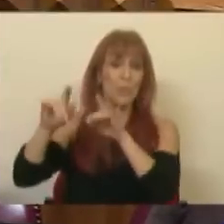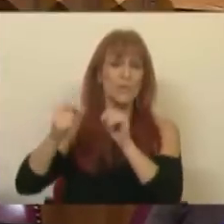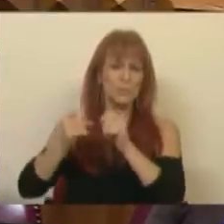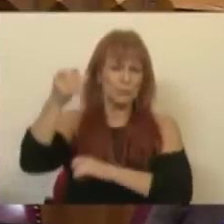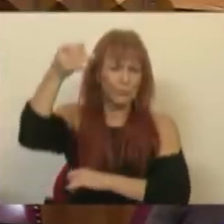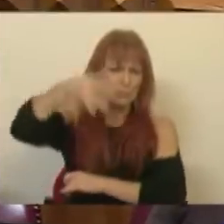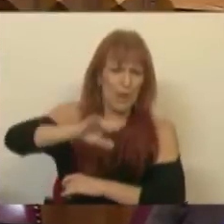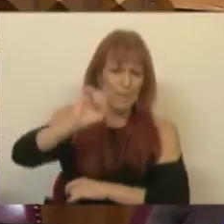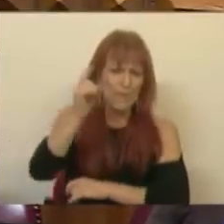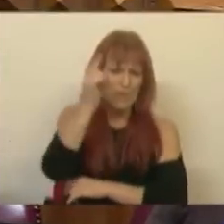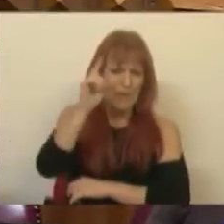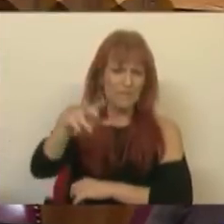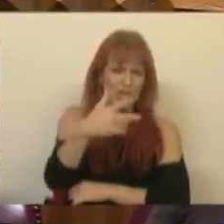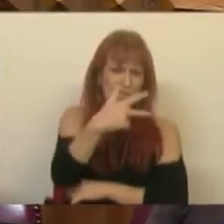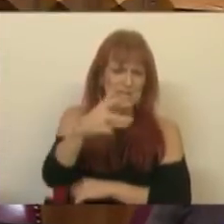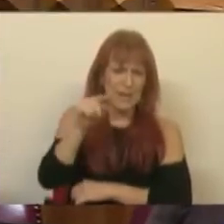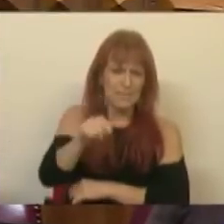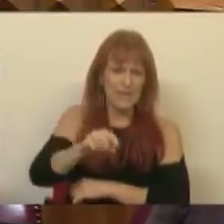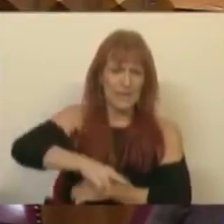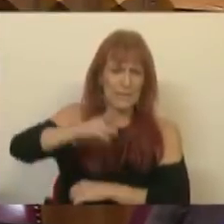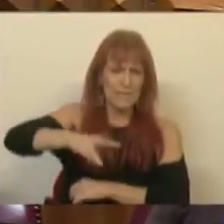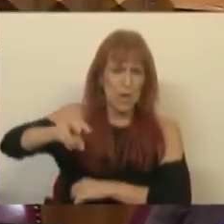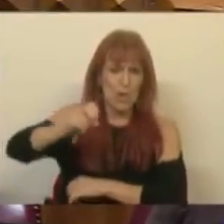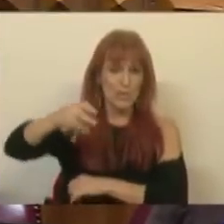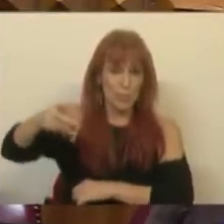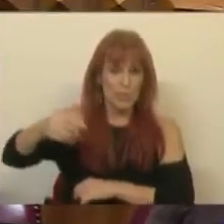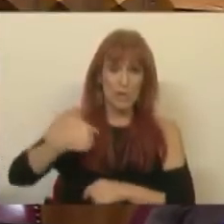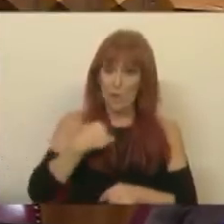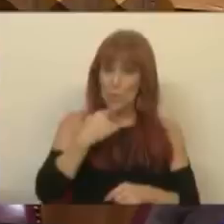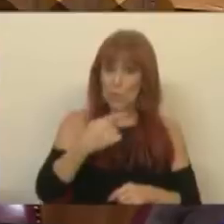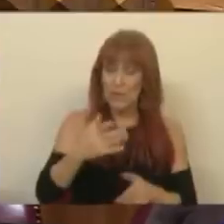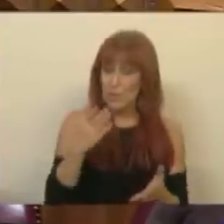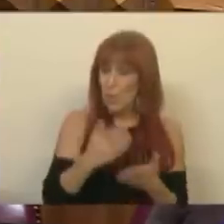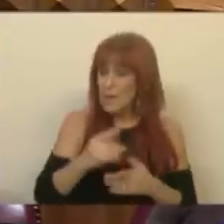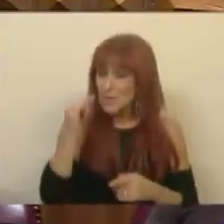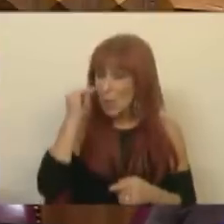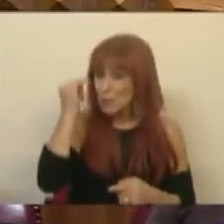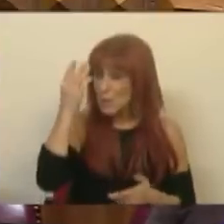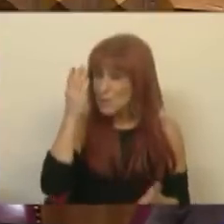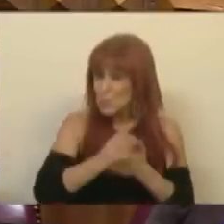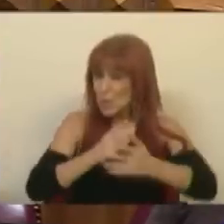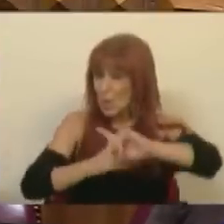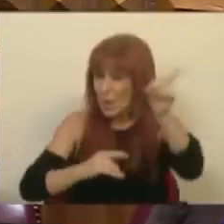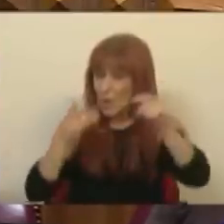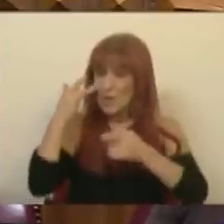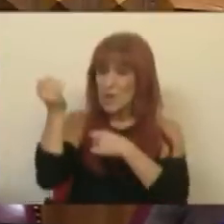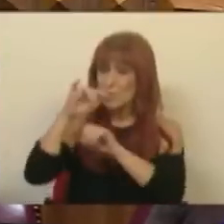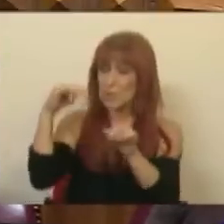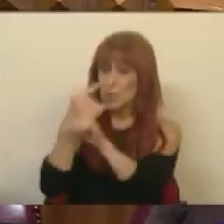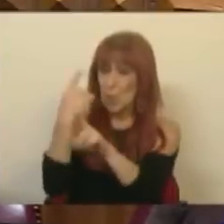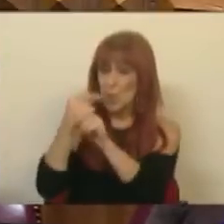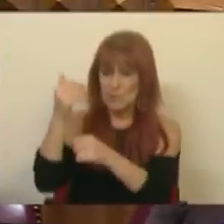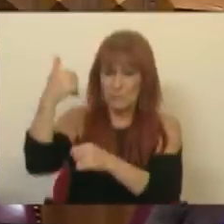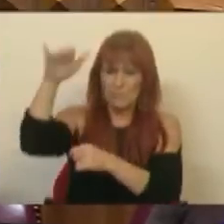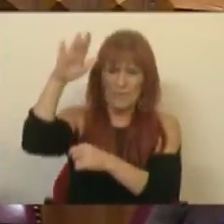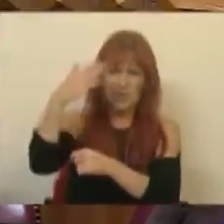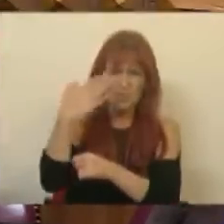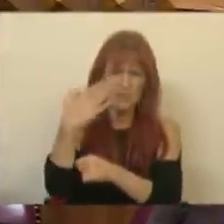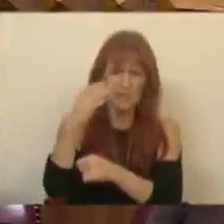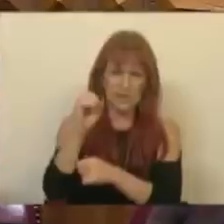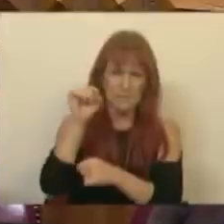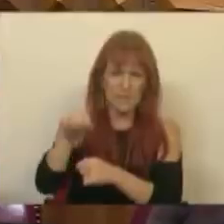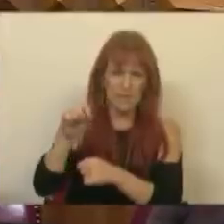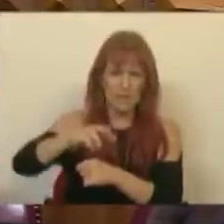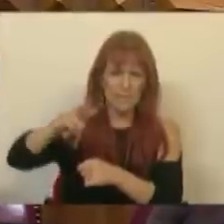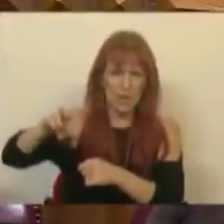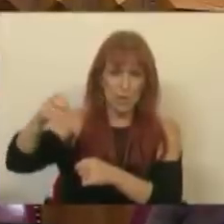ultrapassaram pela primeira vez os 100 mil milhões de euros e devo dizer que não é só turismo o exportação de bens ultrapassou os 70.000